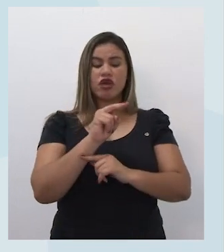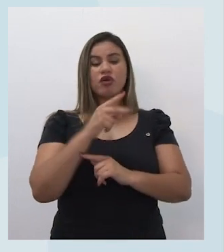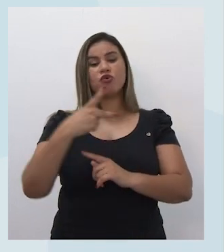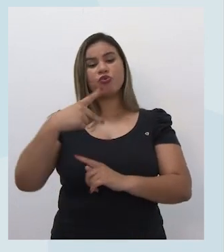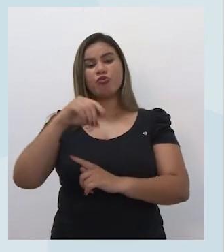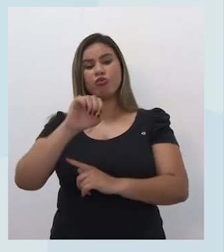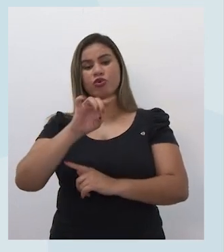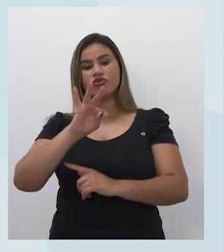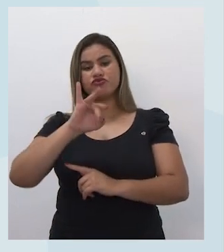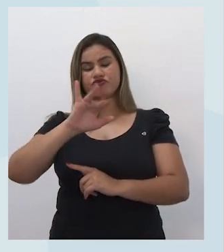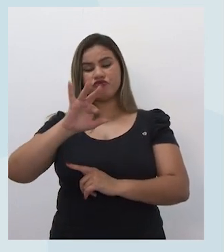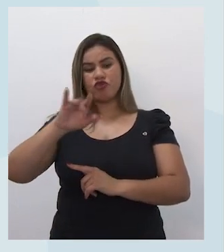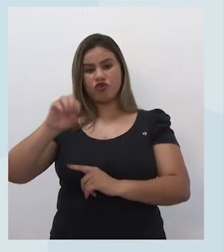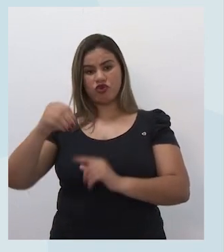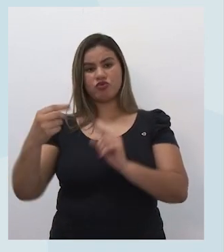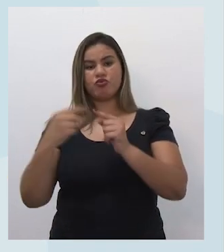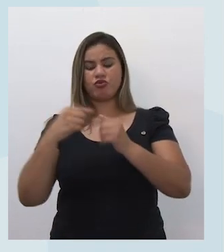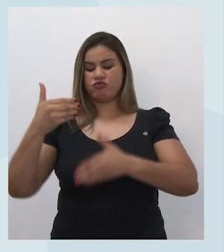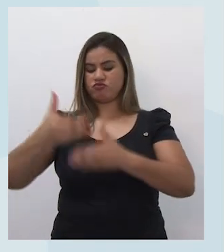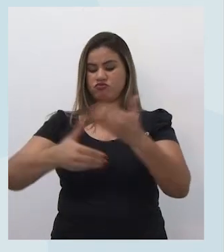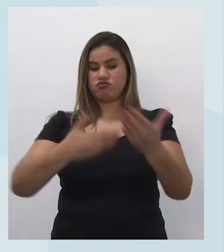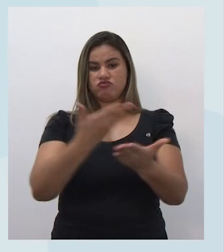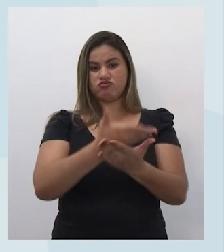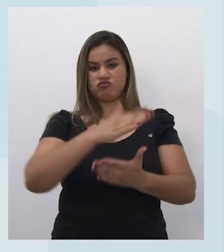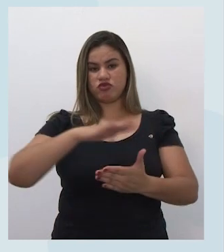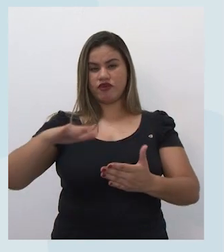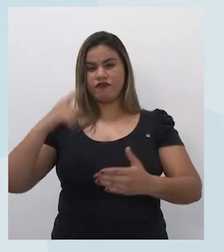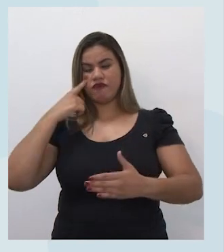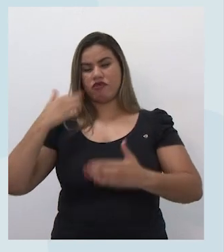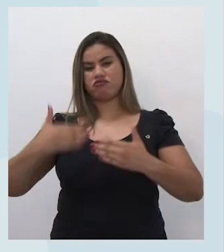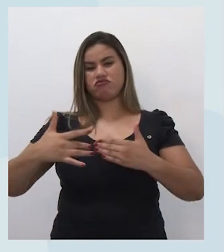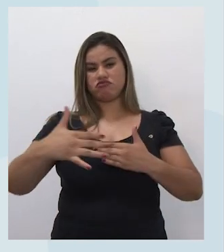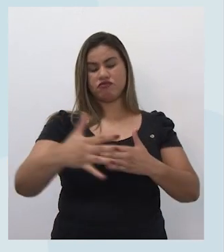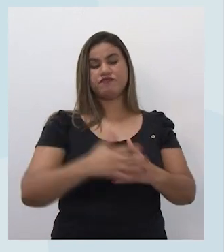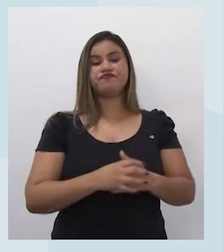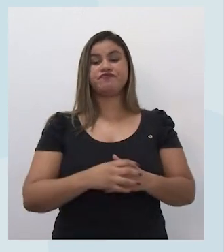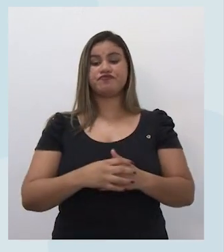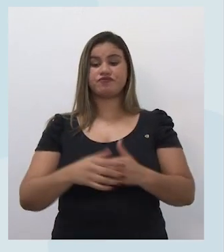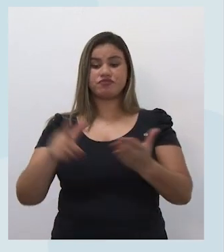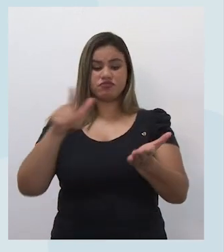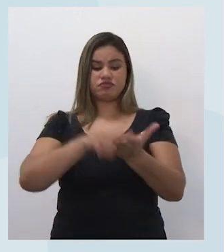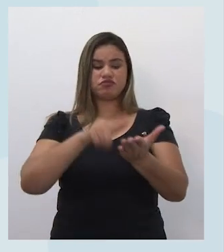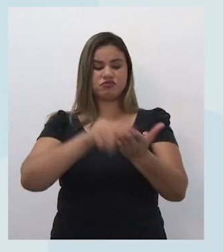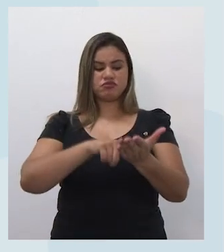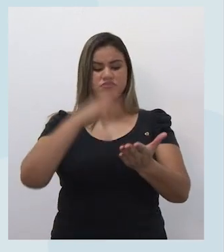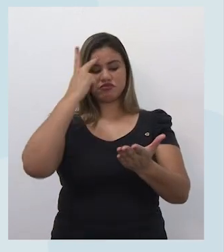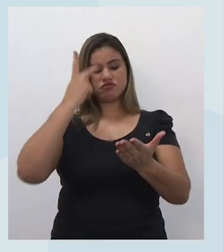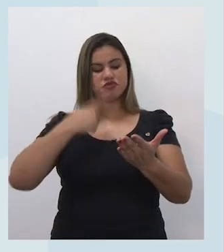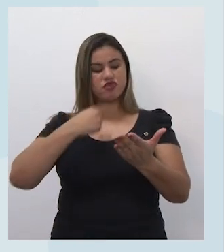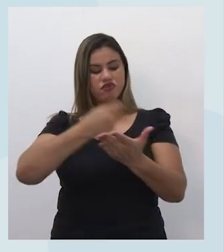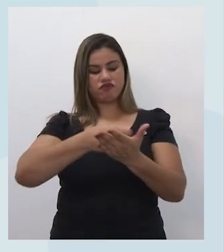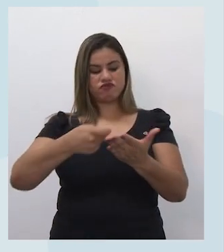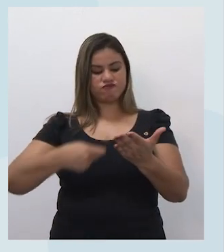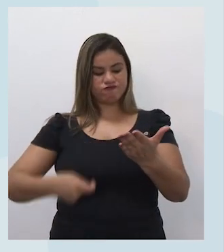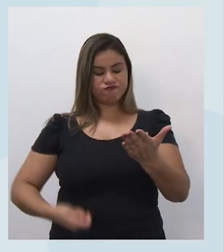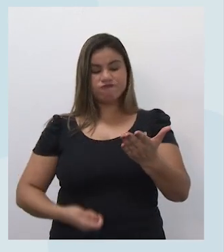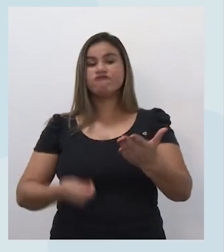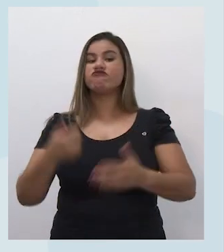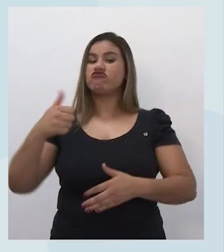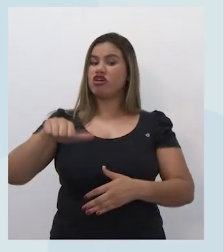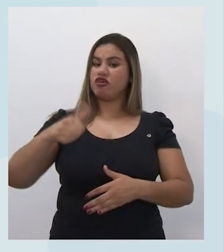do estudante com seu percurso. Ele também pode fazer uma ficha de autoavaliação, né, para que os